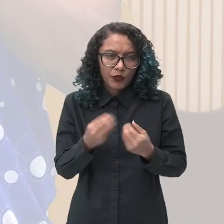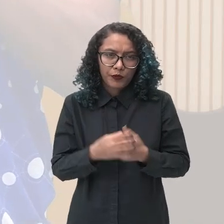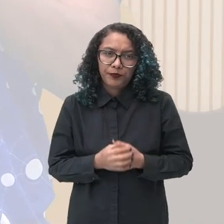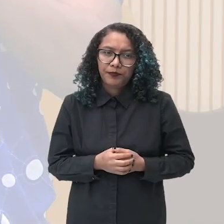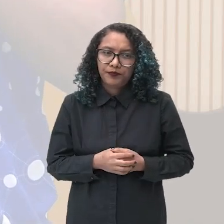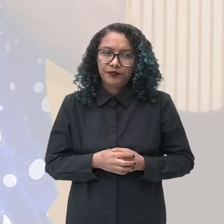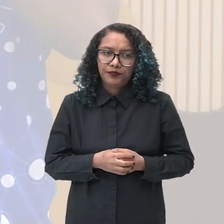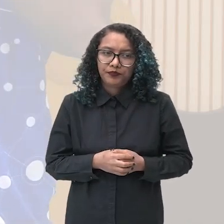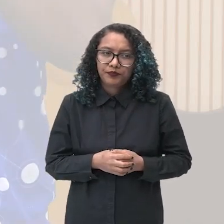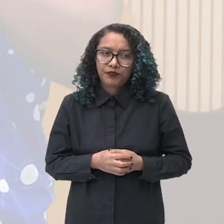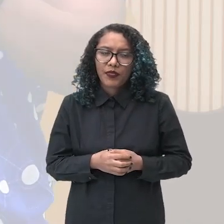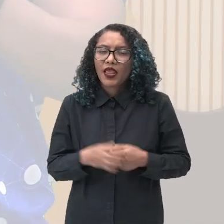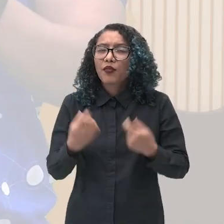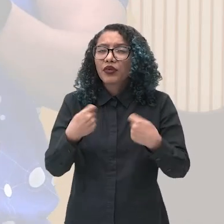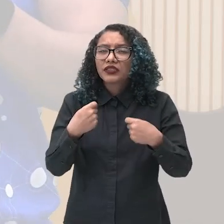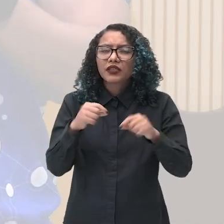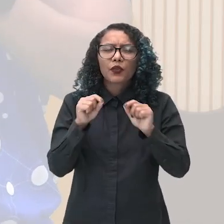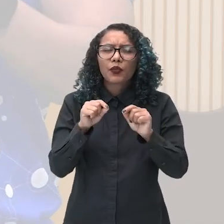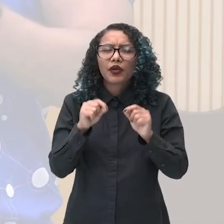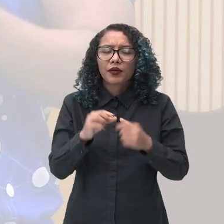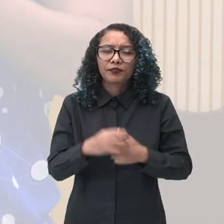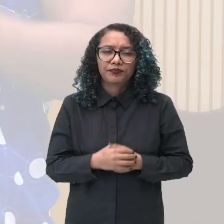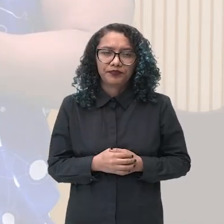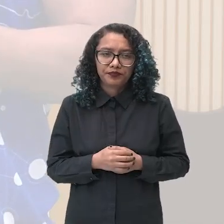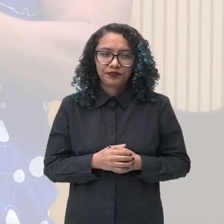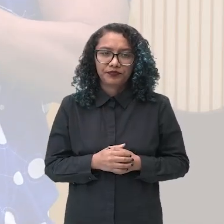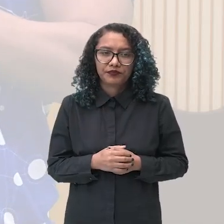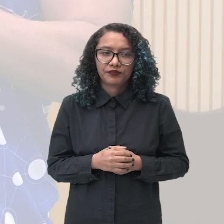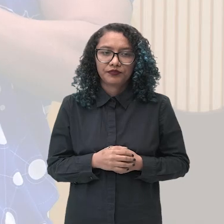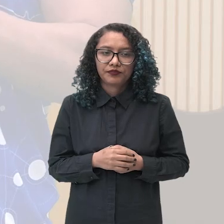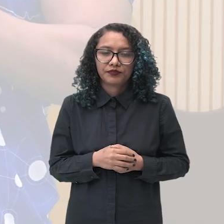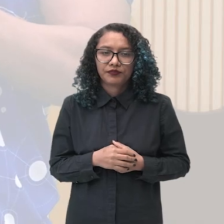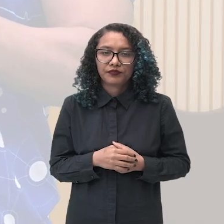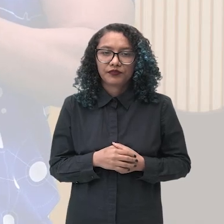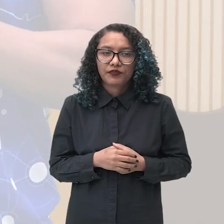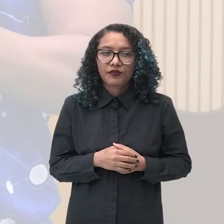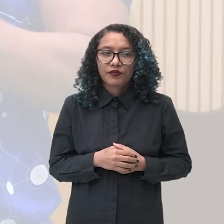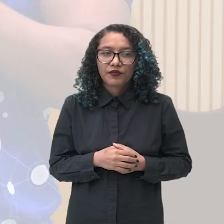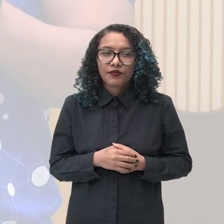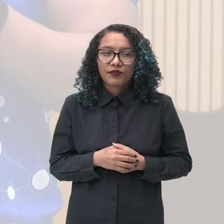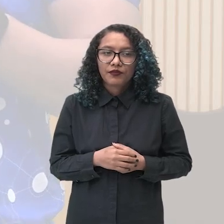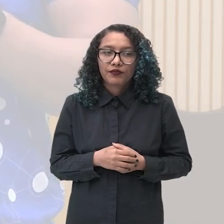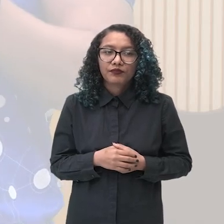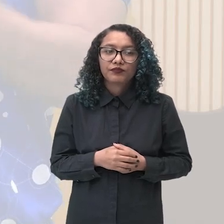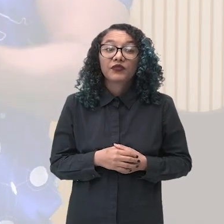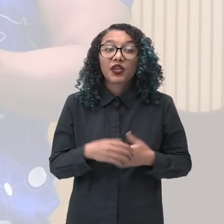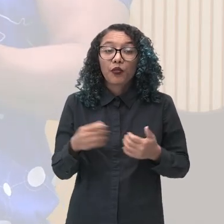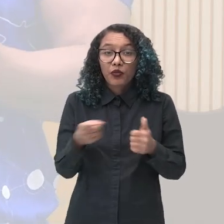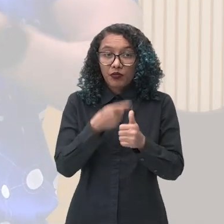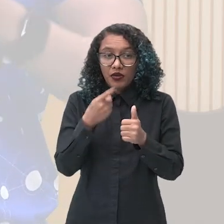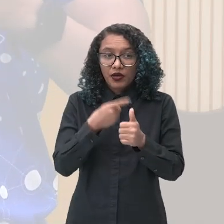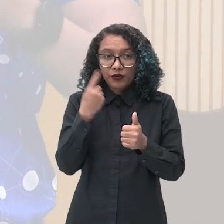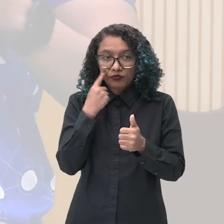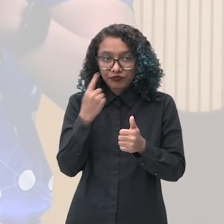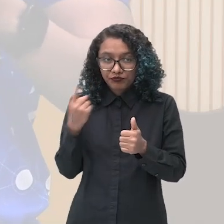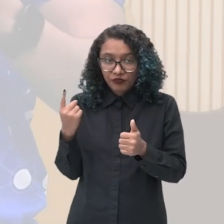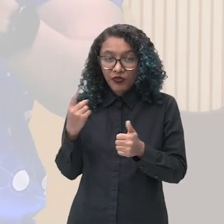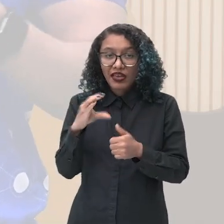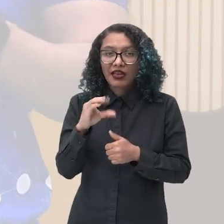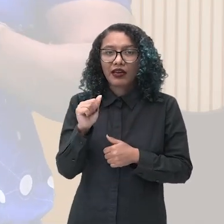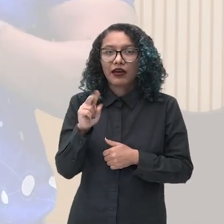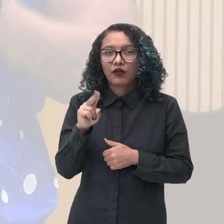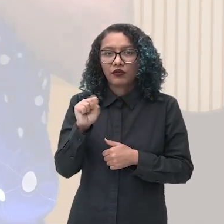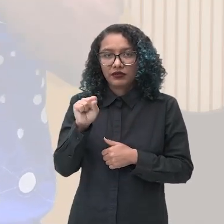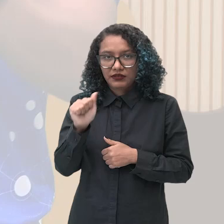gente precisa para começar ali um movimento social, certo? Bem, destaco para vocês que o movimento social ele precisa ali de uma causa. Então, a gente vai ter que escolher